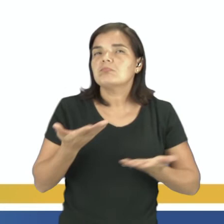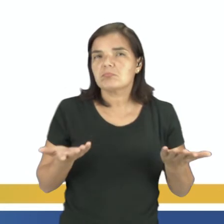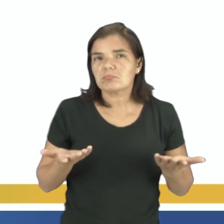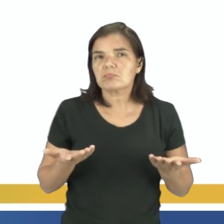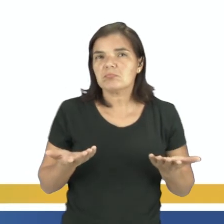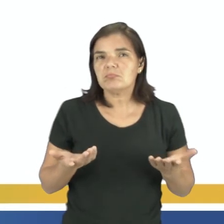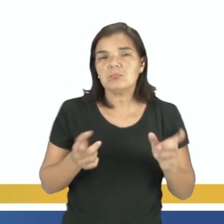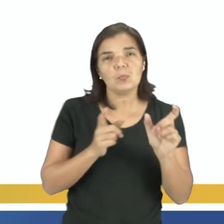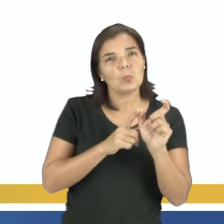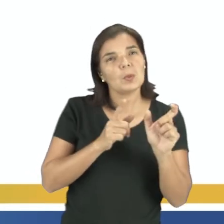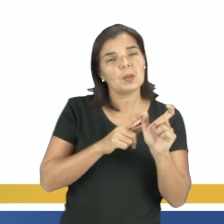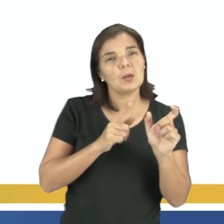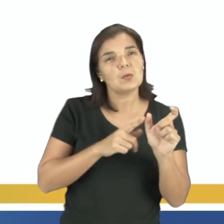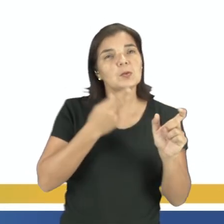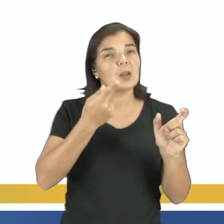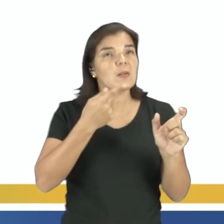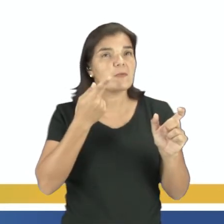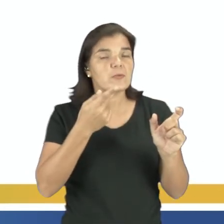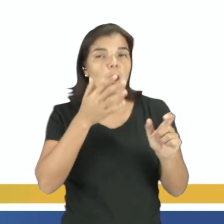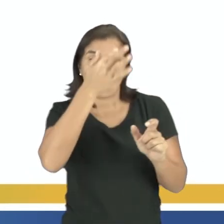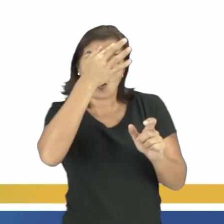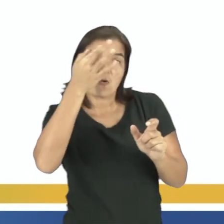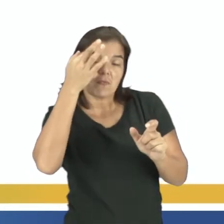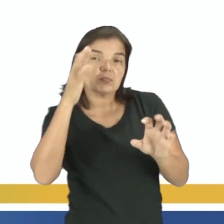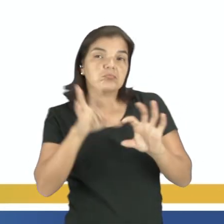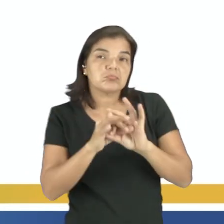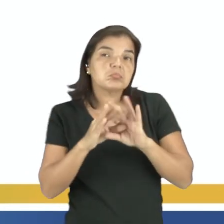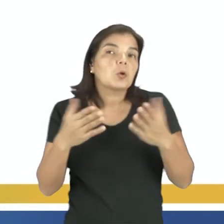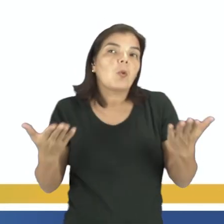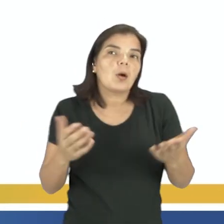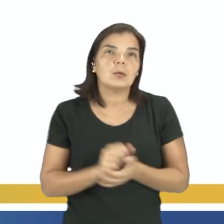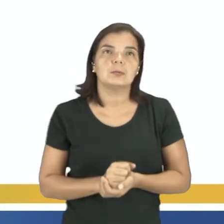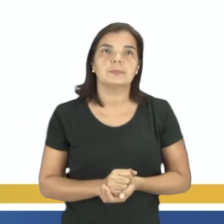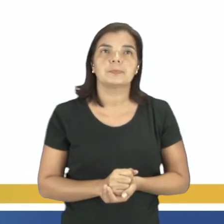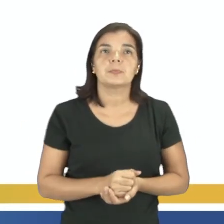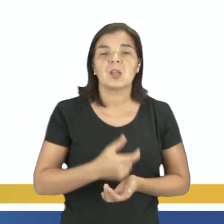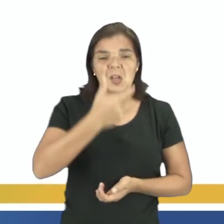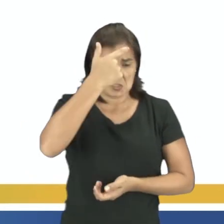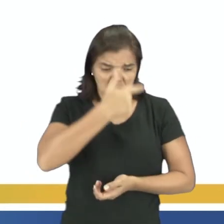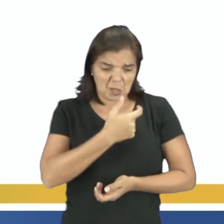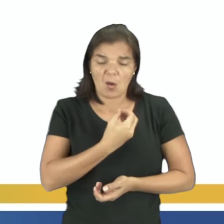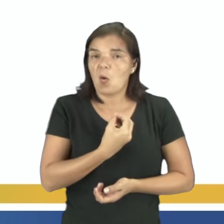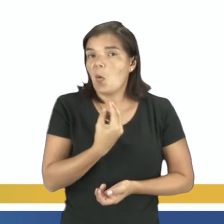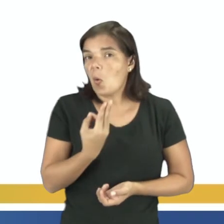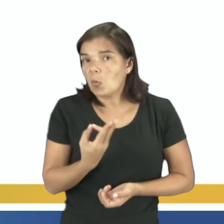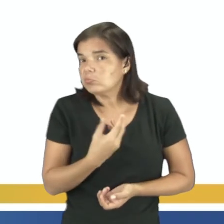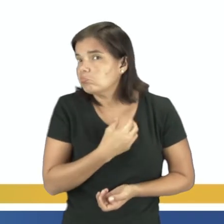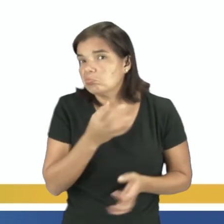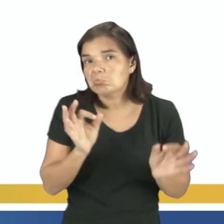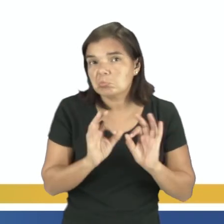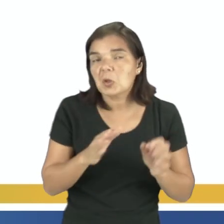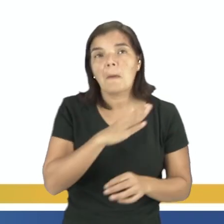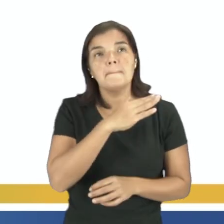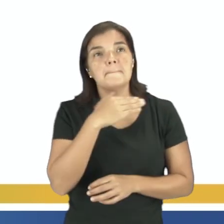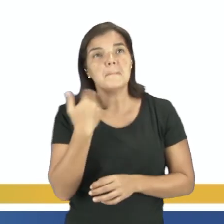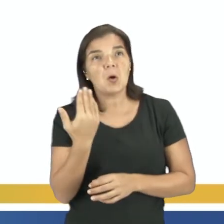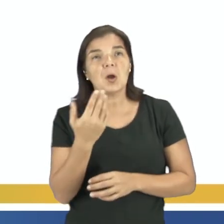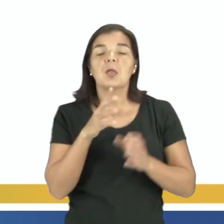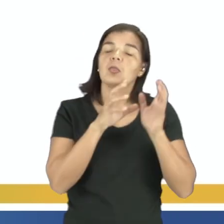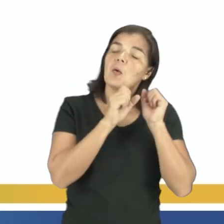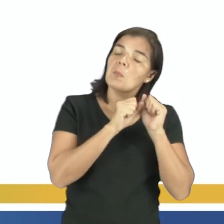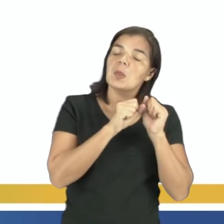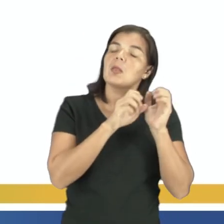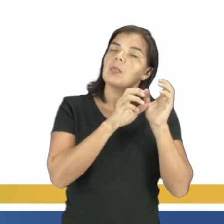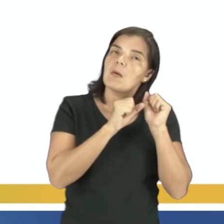dessa parte do Shakespeare com a filosofia existencialista? Ó, ser ou não ser, eis a questão. Morrer, dormir, dormir, talvez